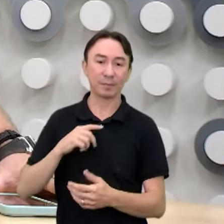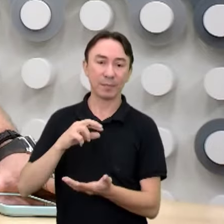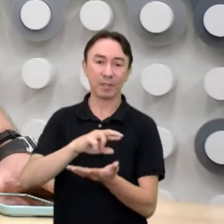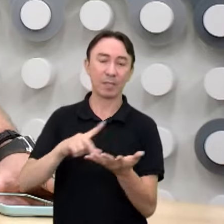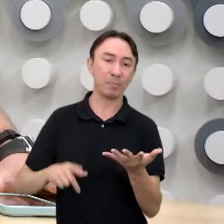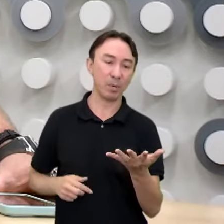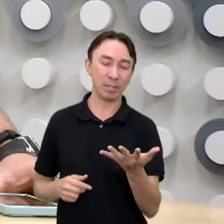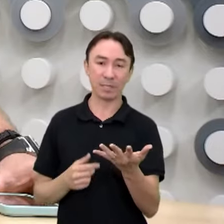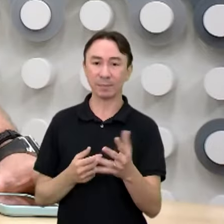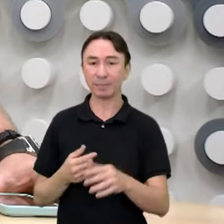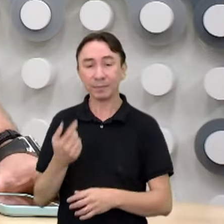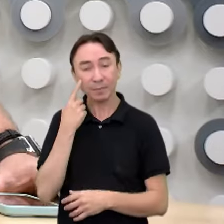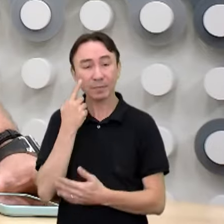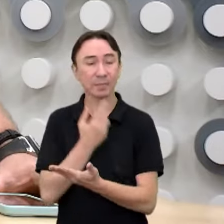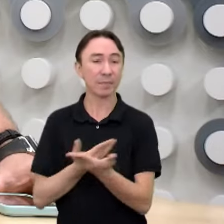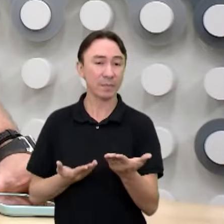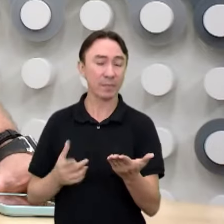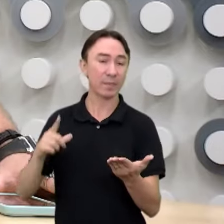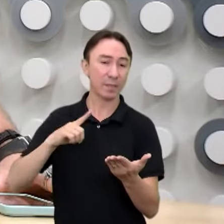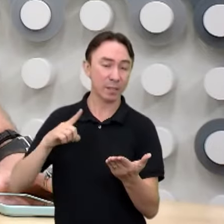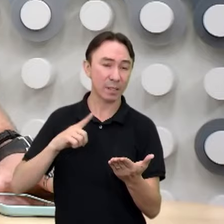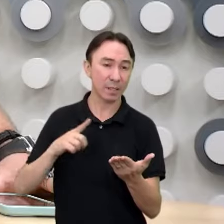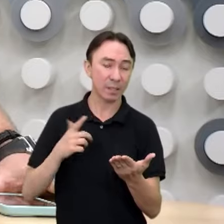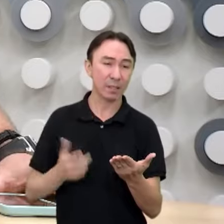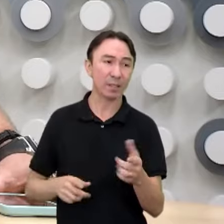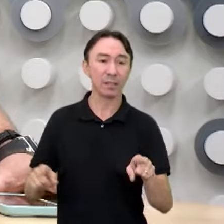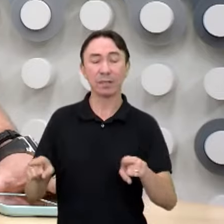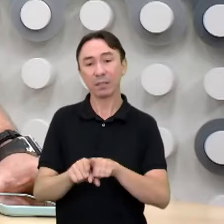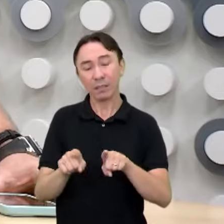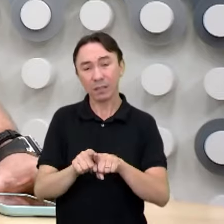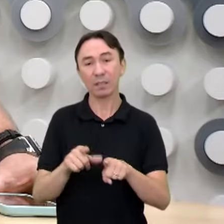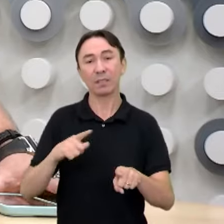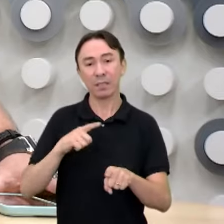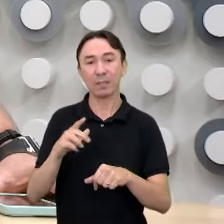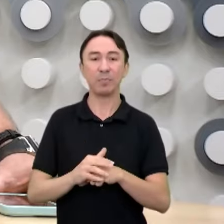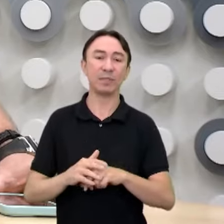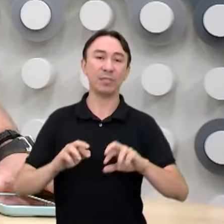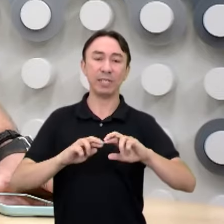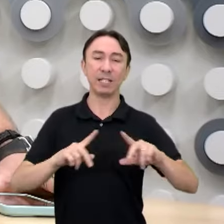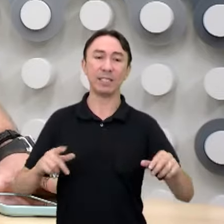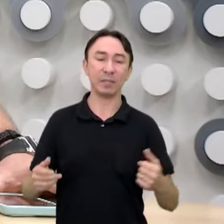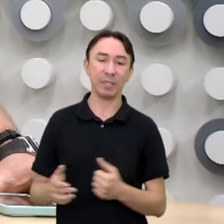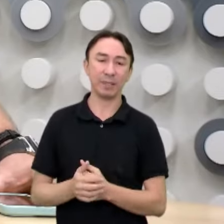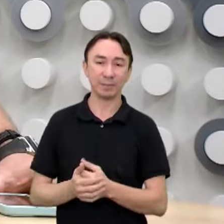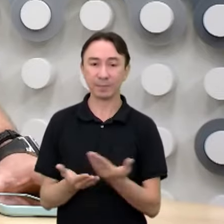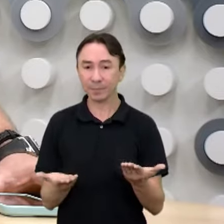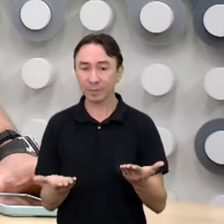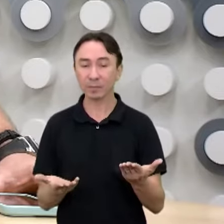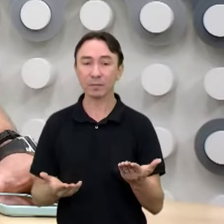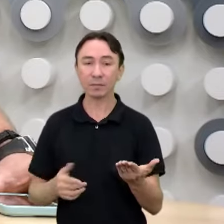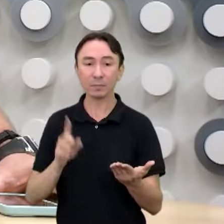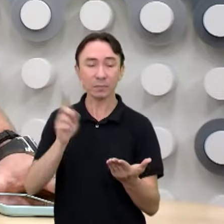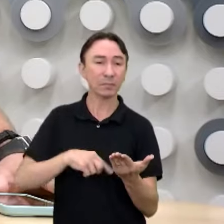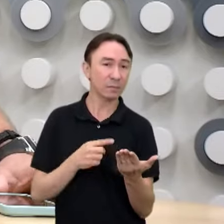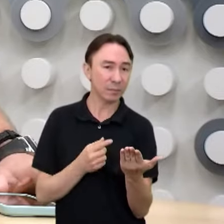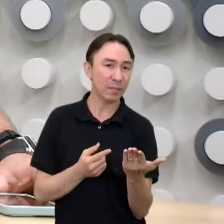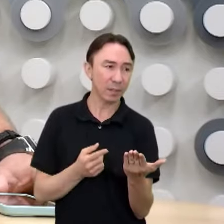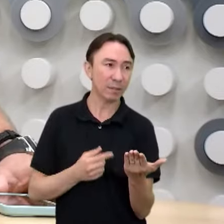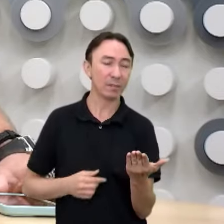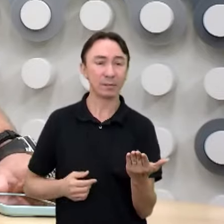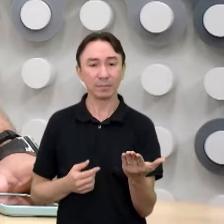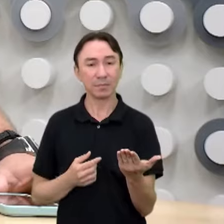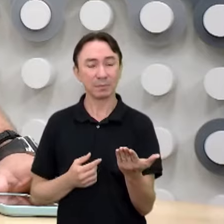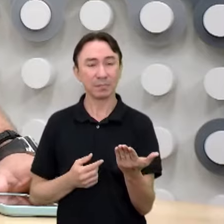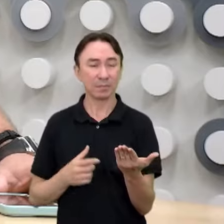tema muito interessante, né, mas é um tema aí de difícil, né, explicação, né, até para a ciência. Né? Precisa aí